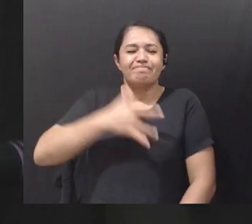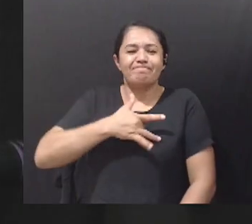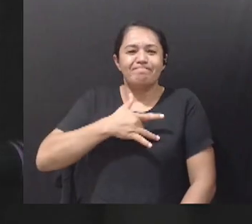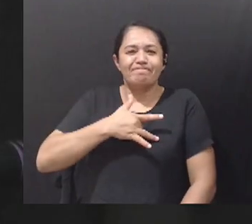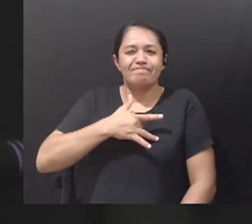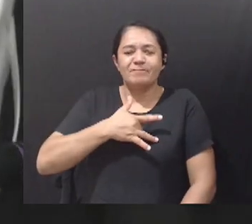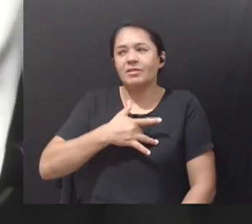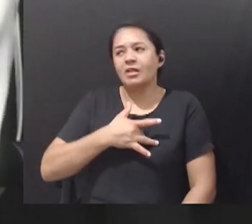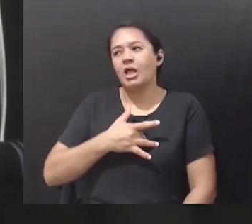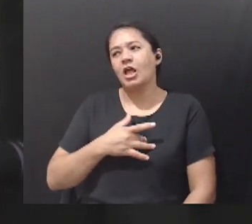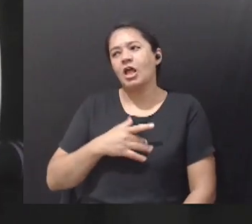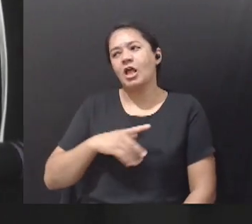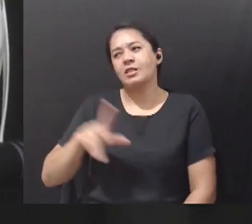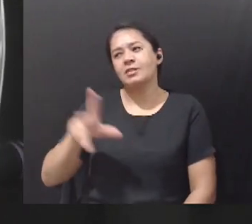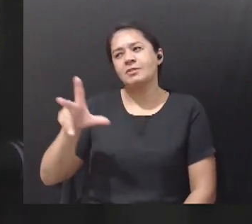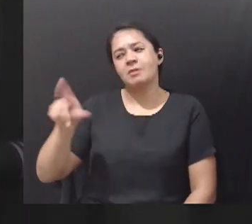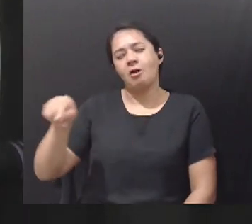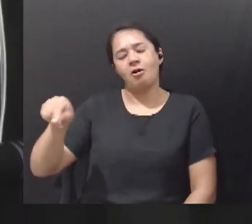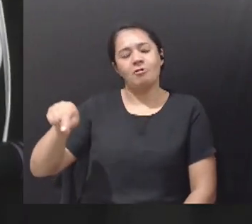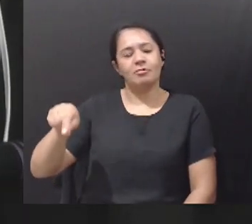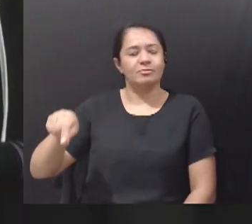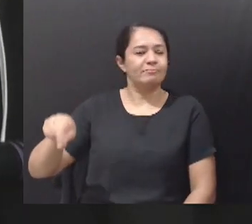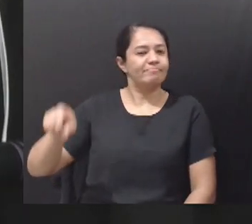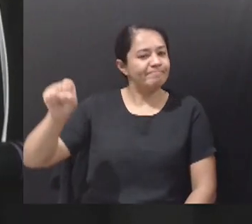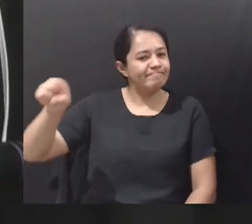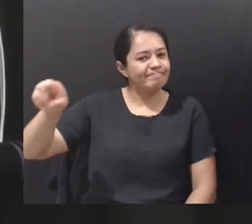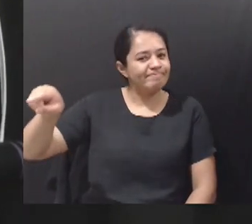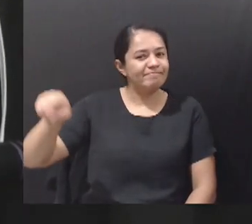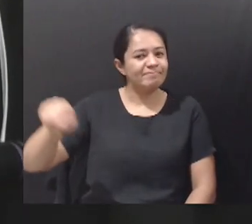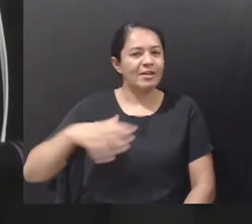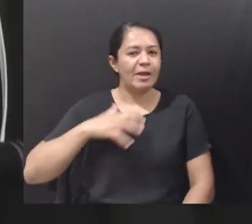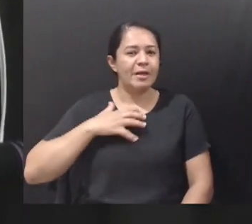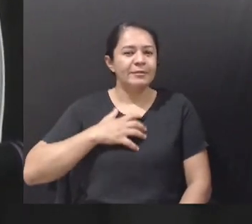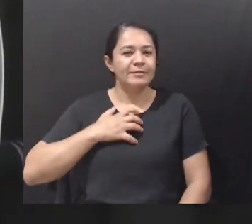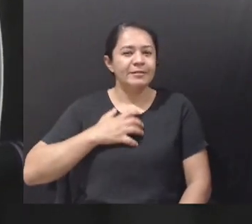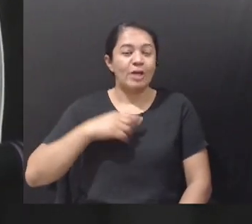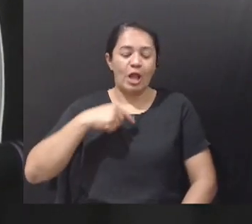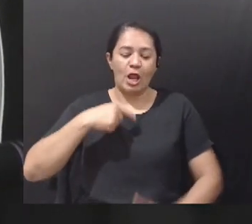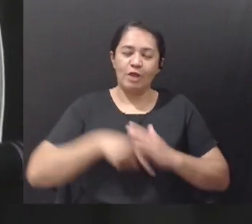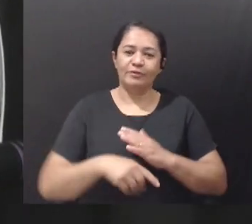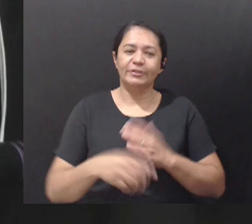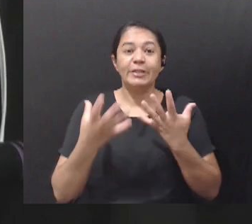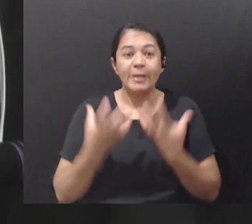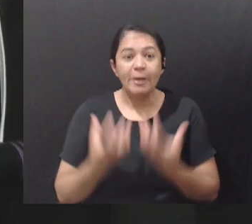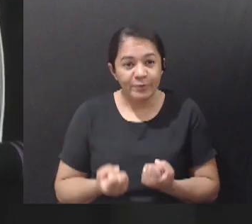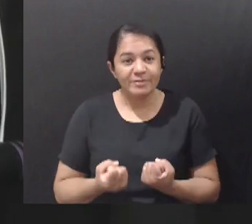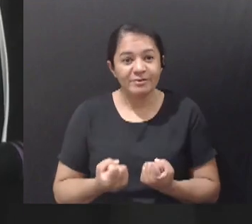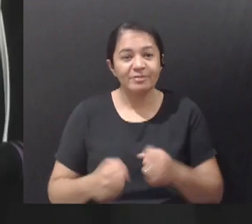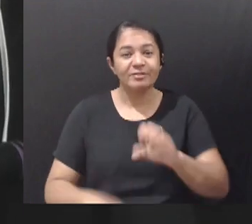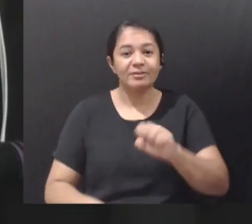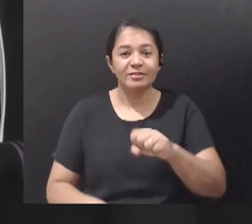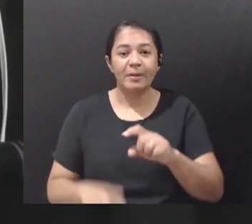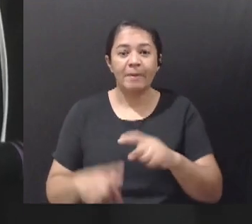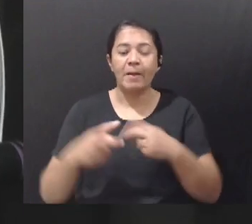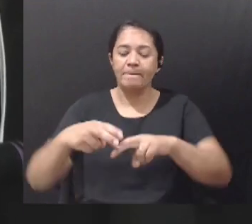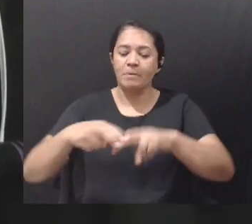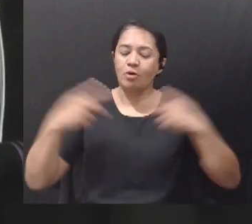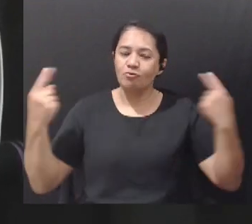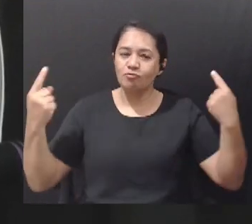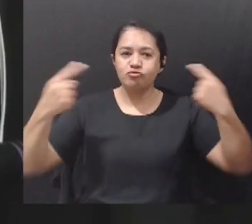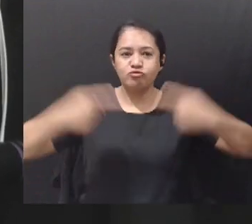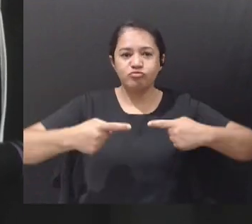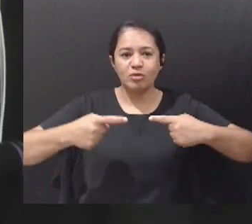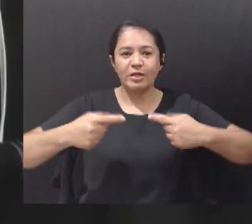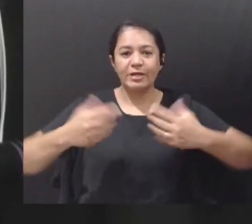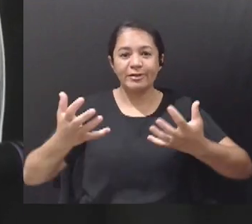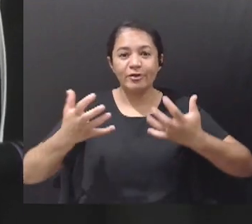pestinho do meu Magalhães Teixeira. Ele mexeu lá no fundo. E aí eu aceitei. Sim. Mas por esse desafio de querer, de fato,